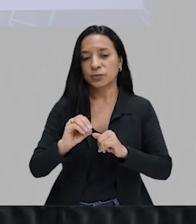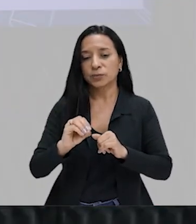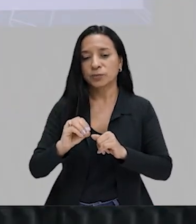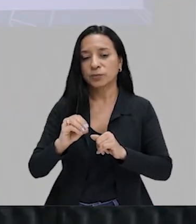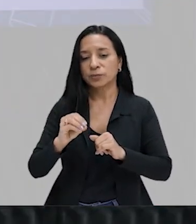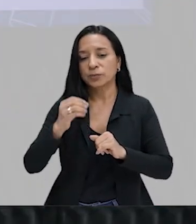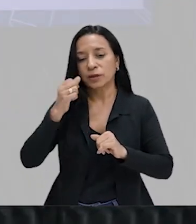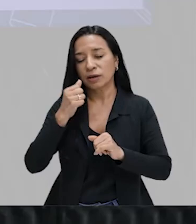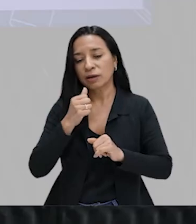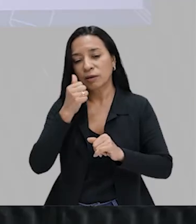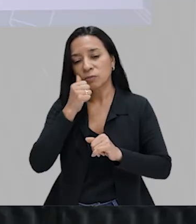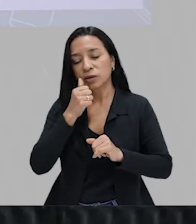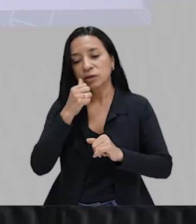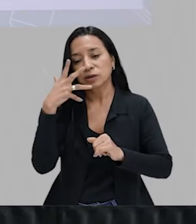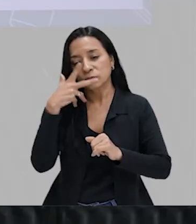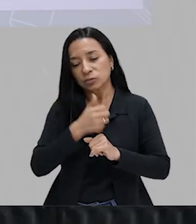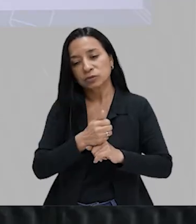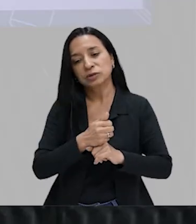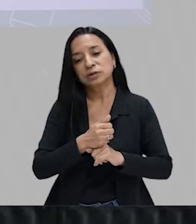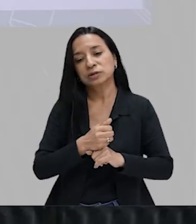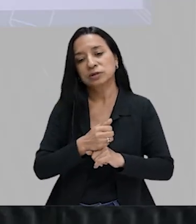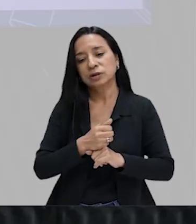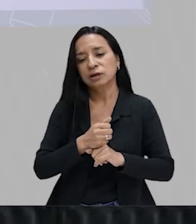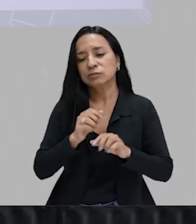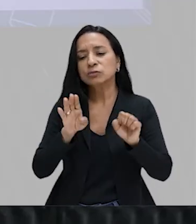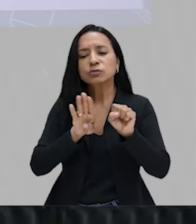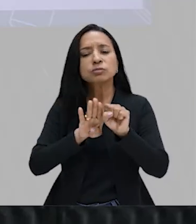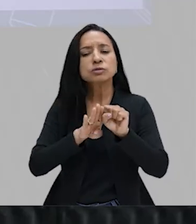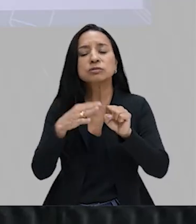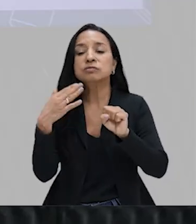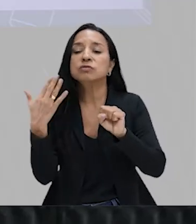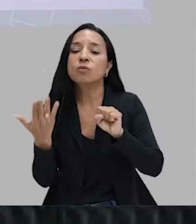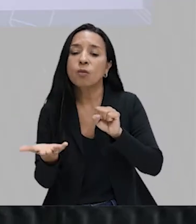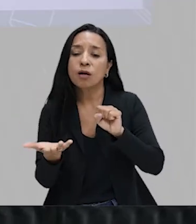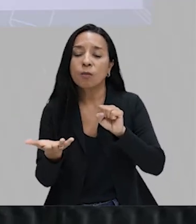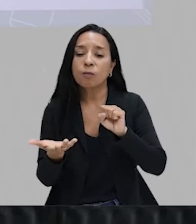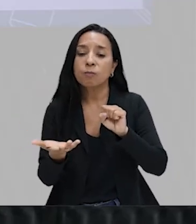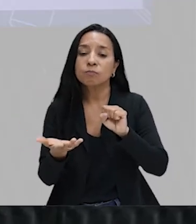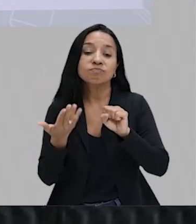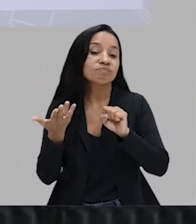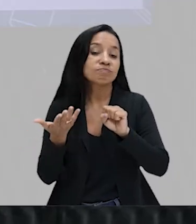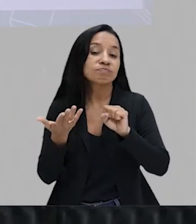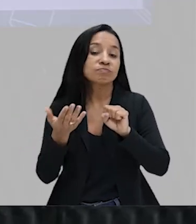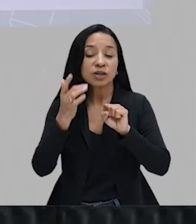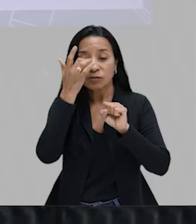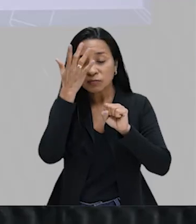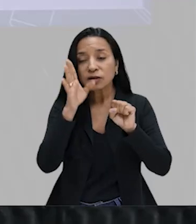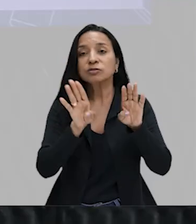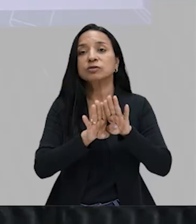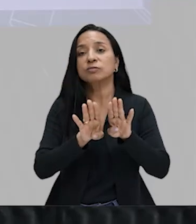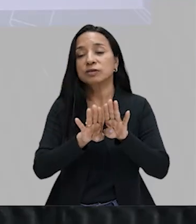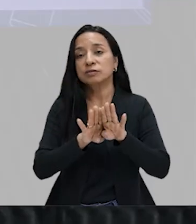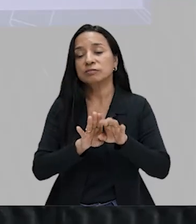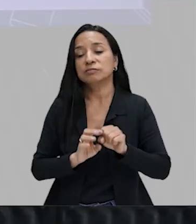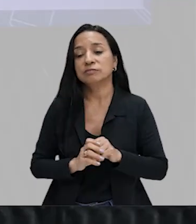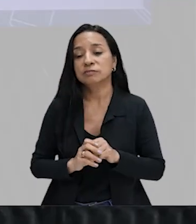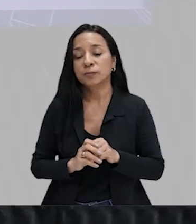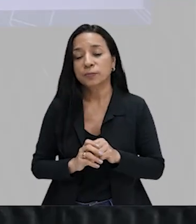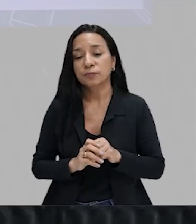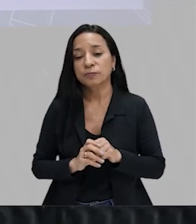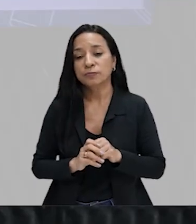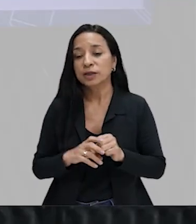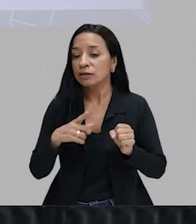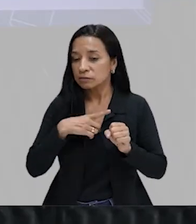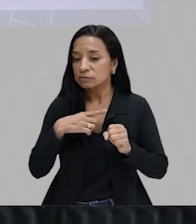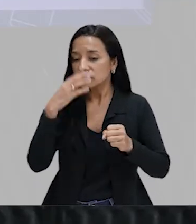simples, compostos, primitivo, derivado, pátrio, tá fácil também essa, né? Então, quando